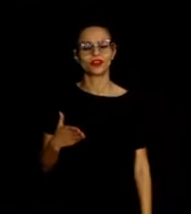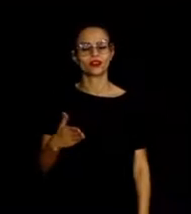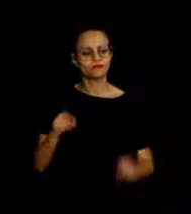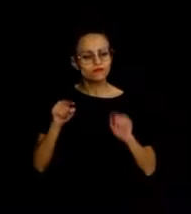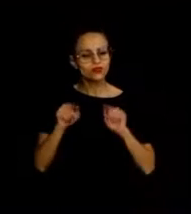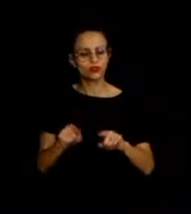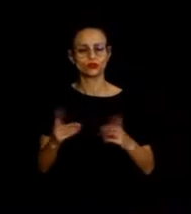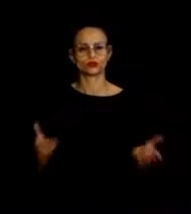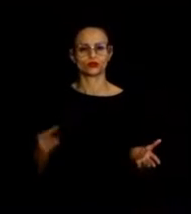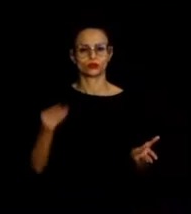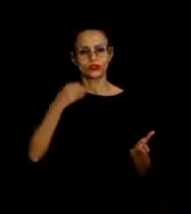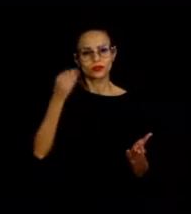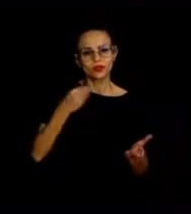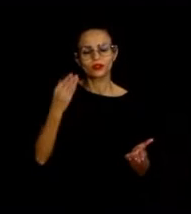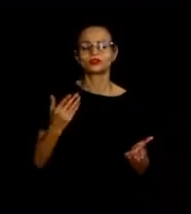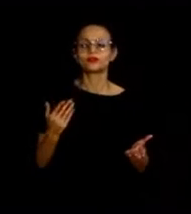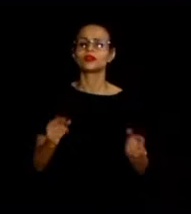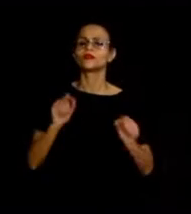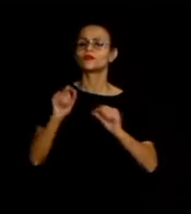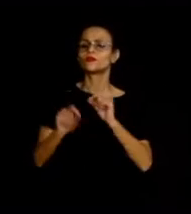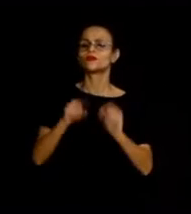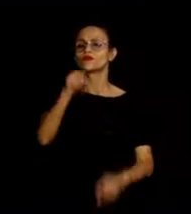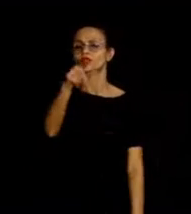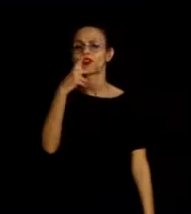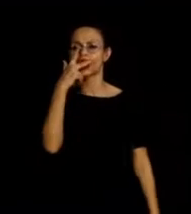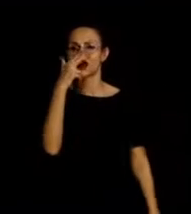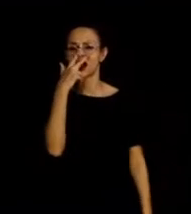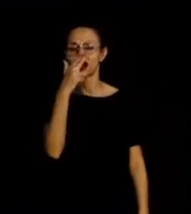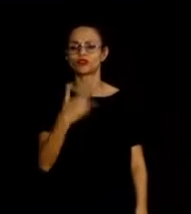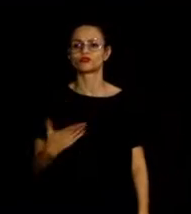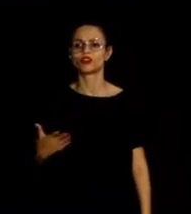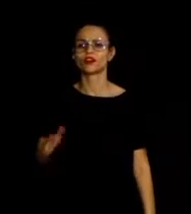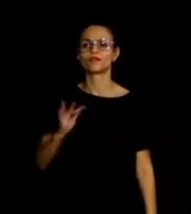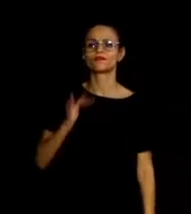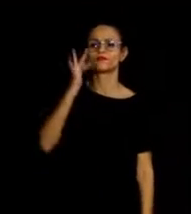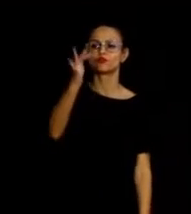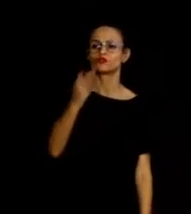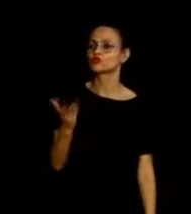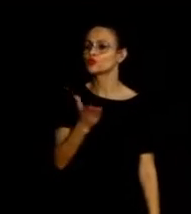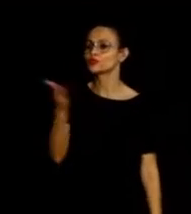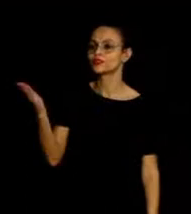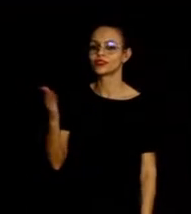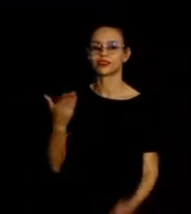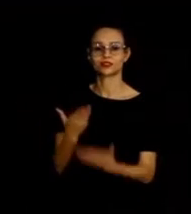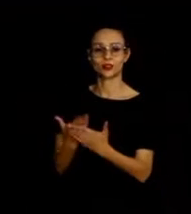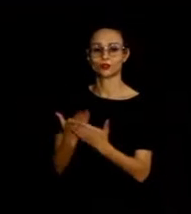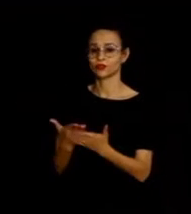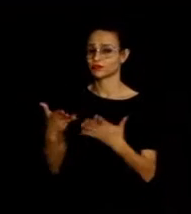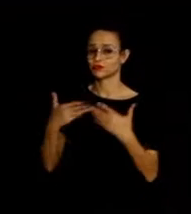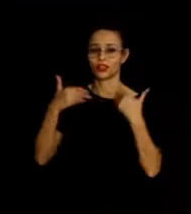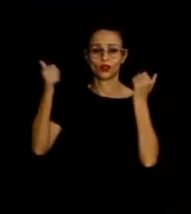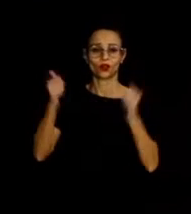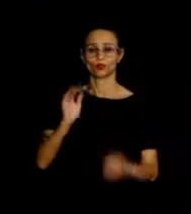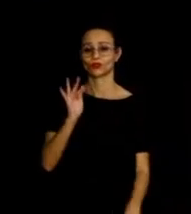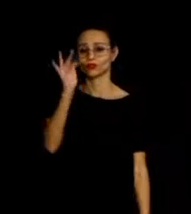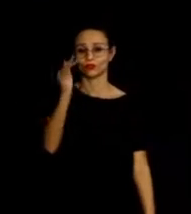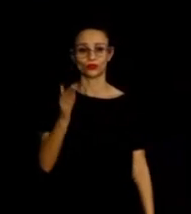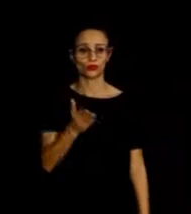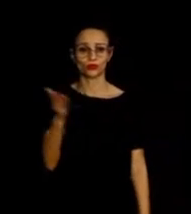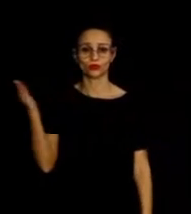tribunal do júri e qual será você acha o futuro Desse pessoal foi seu melhor futuro